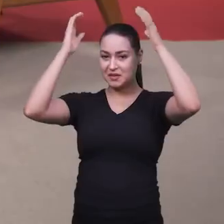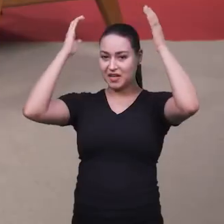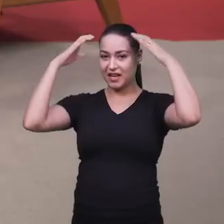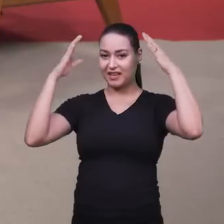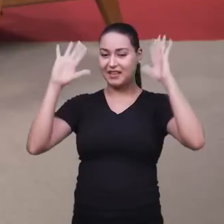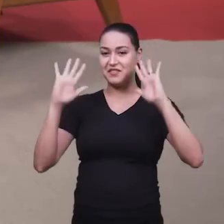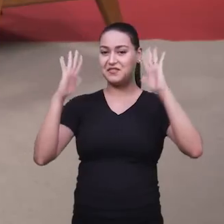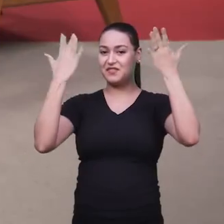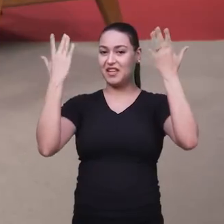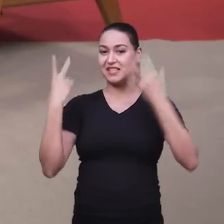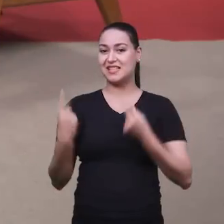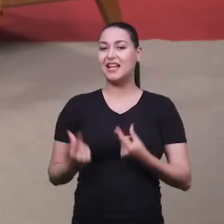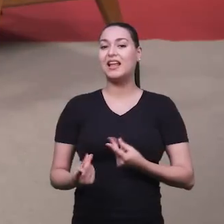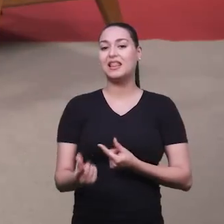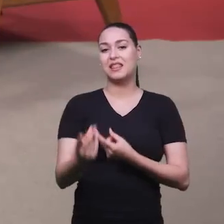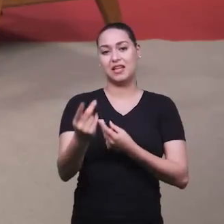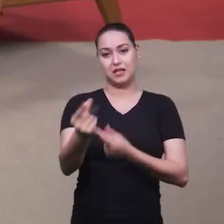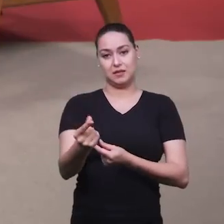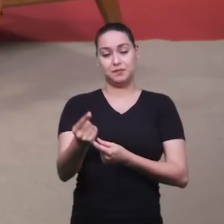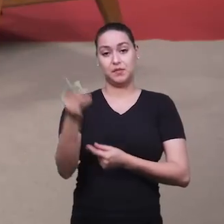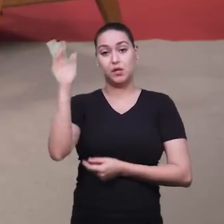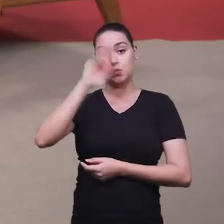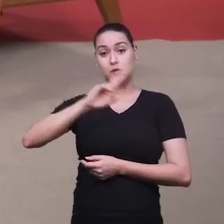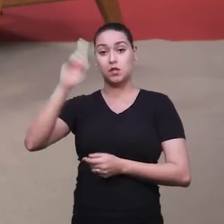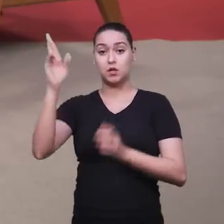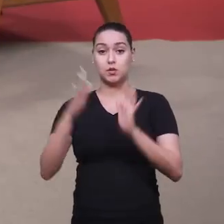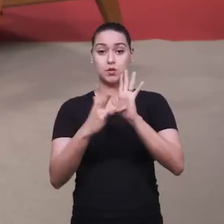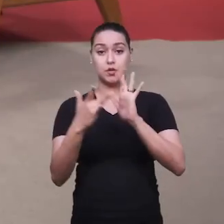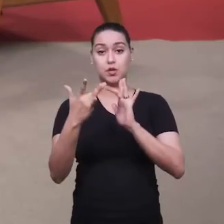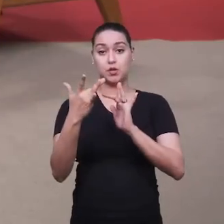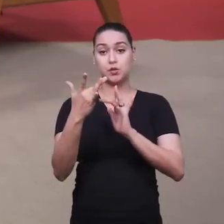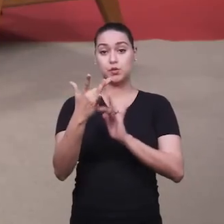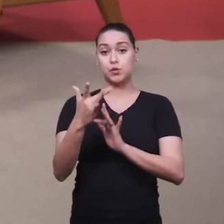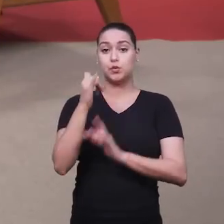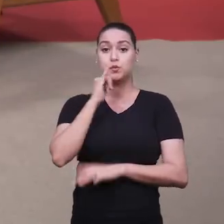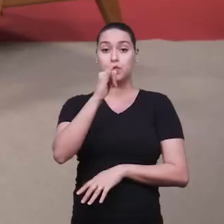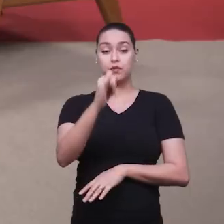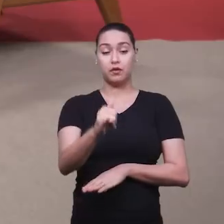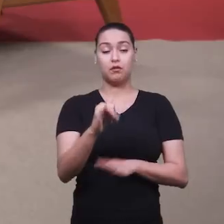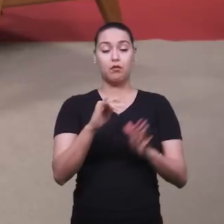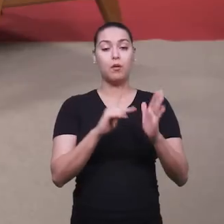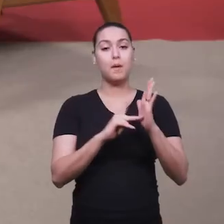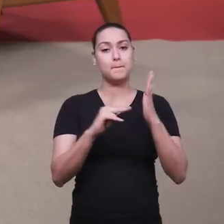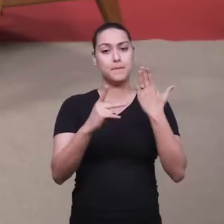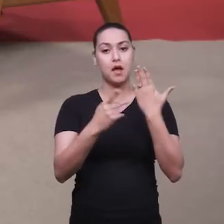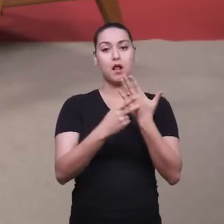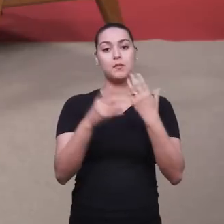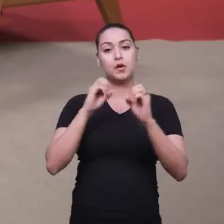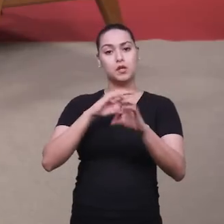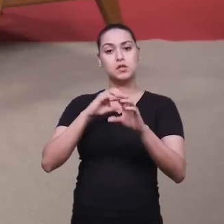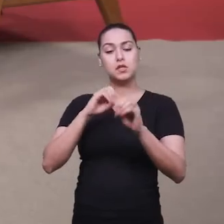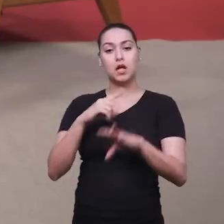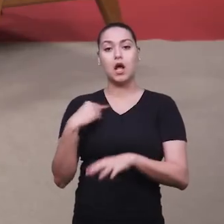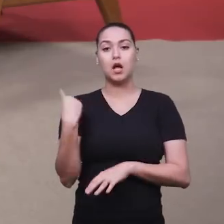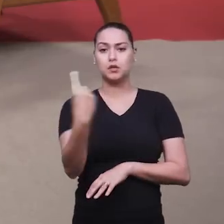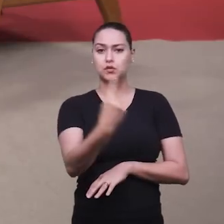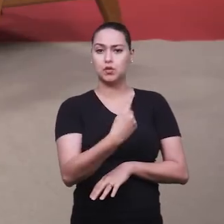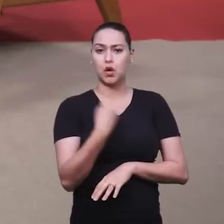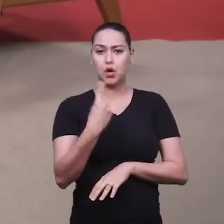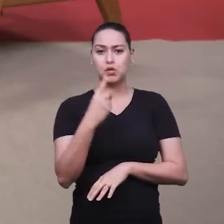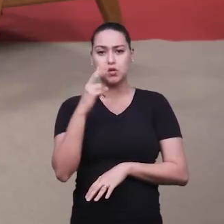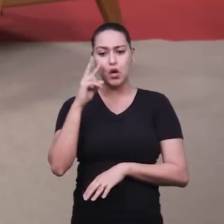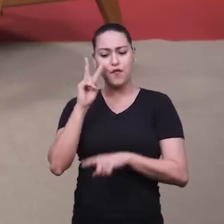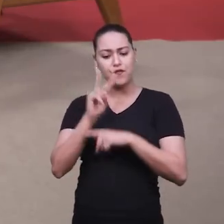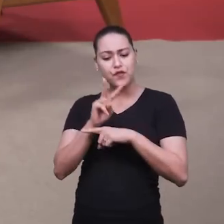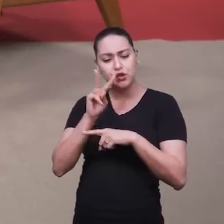festa eterna de Deus. O Senhor Jesus, que foi quem proferiu essa parábola, queria nos ensinar não apenas